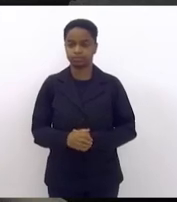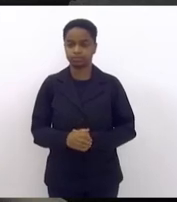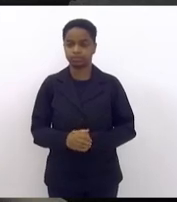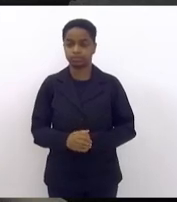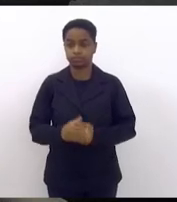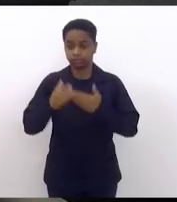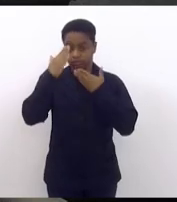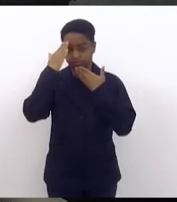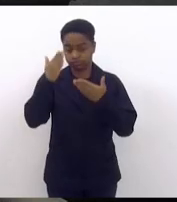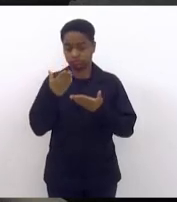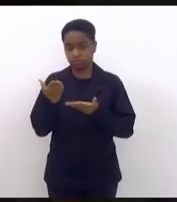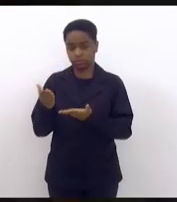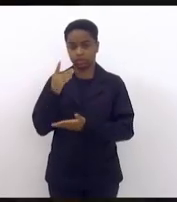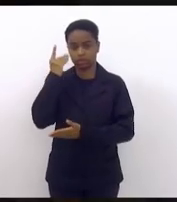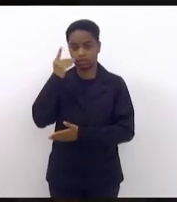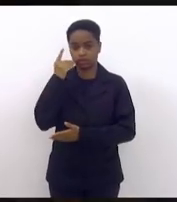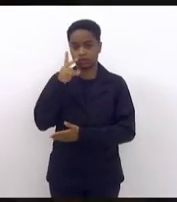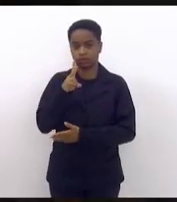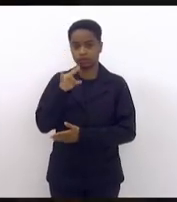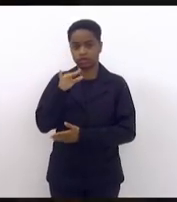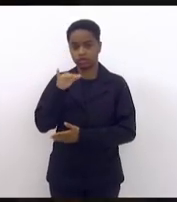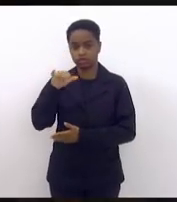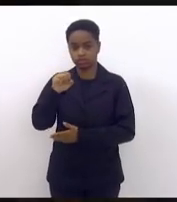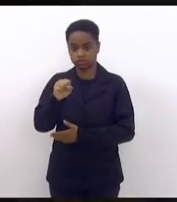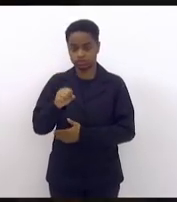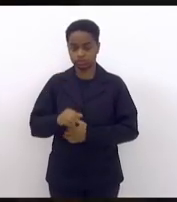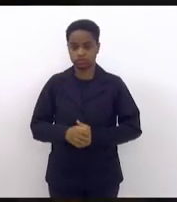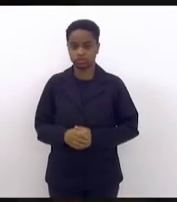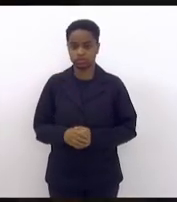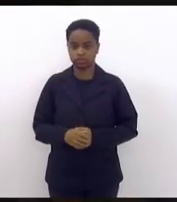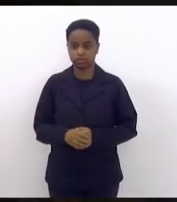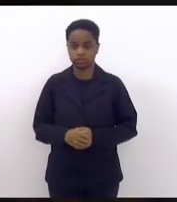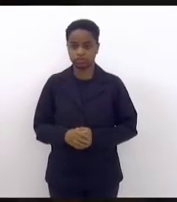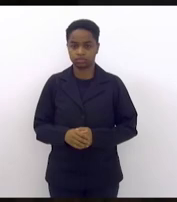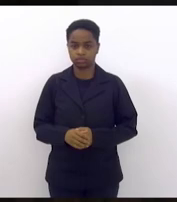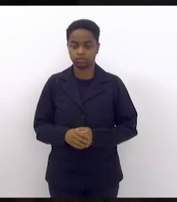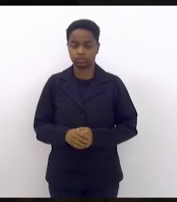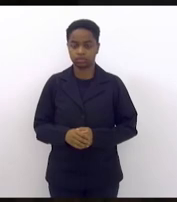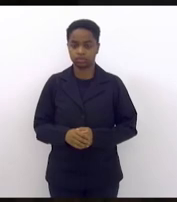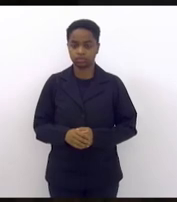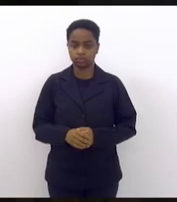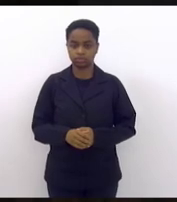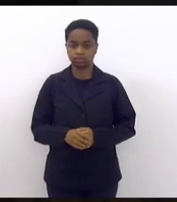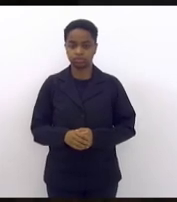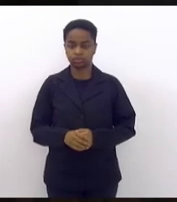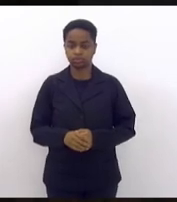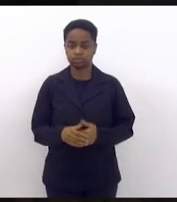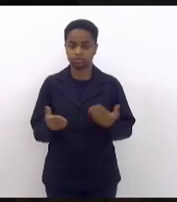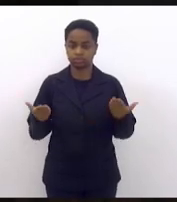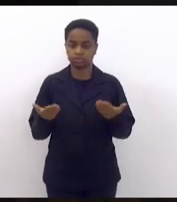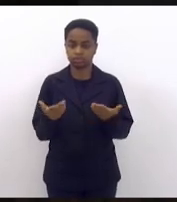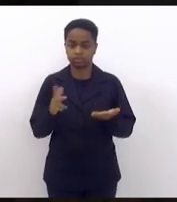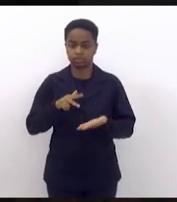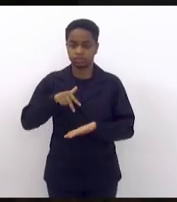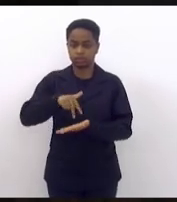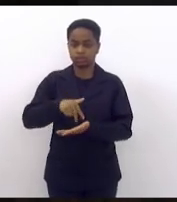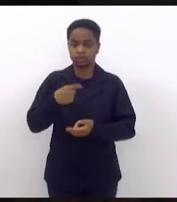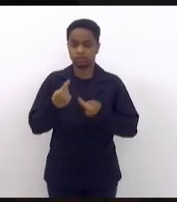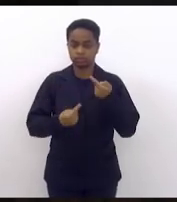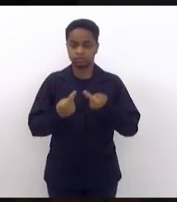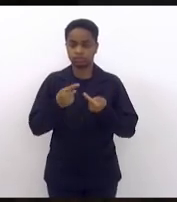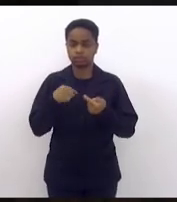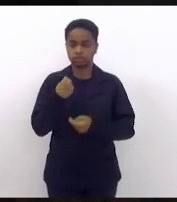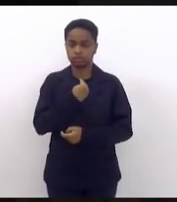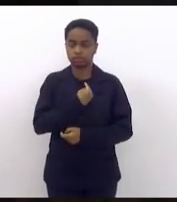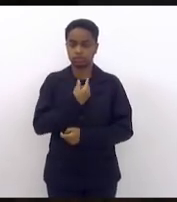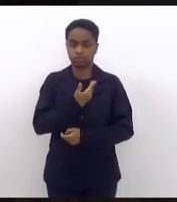Obrigado aí, nosso nobre deputado Vinícius Gozzolino. Está para discutir aqui a nossa nobre amiga deputada